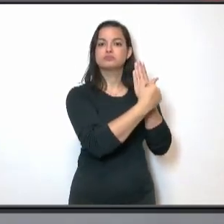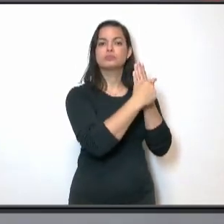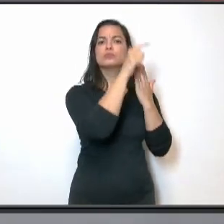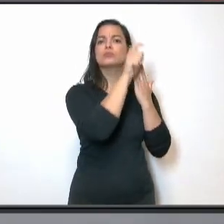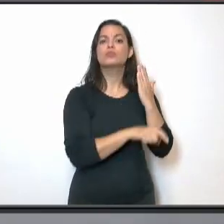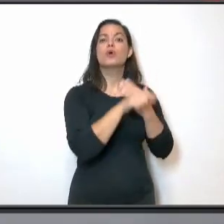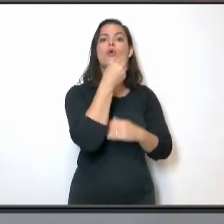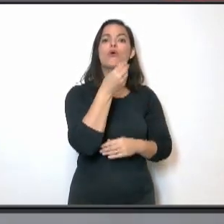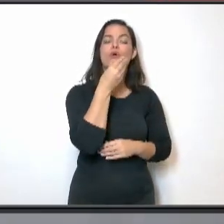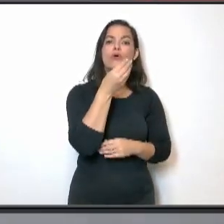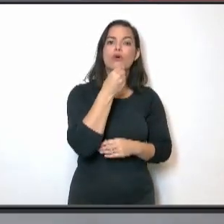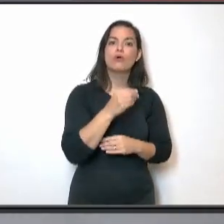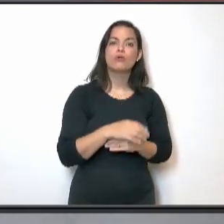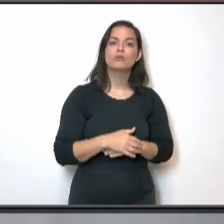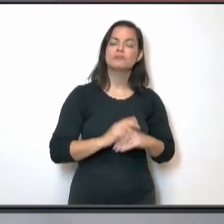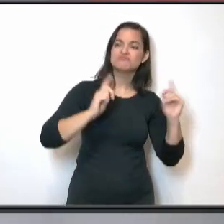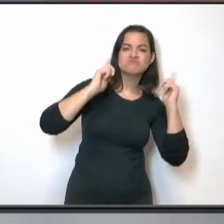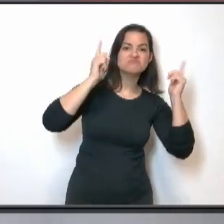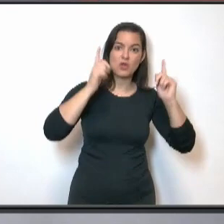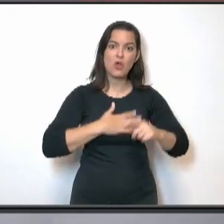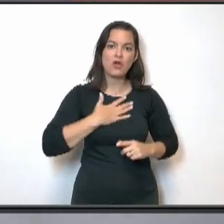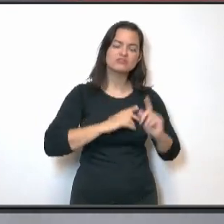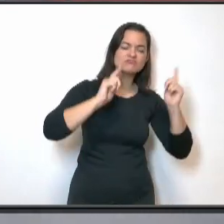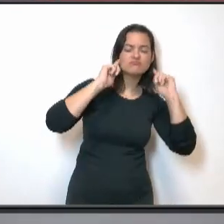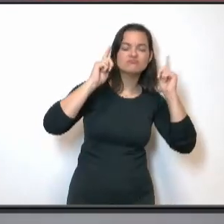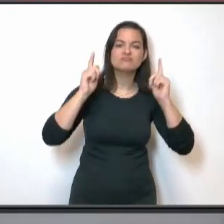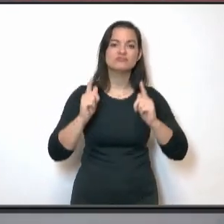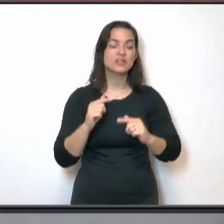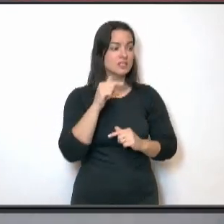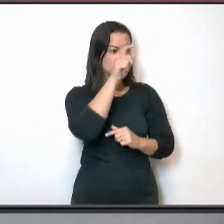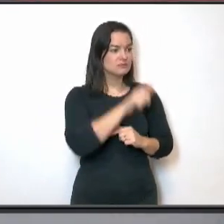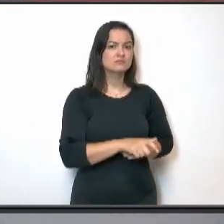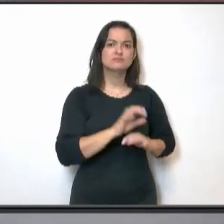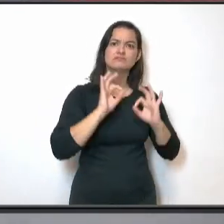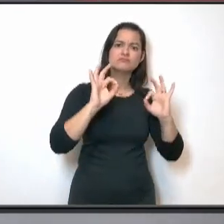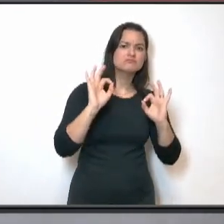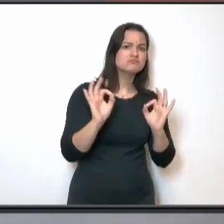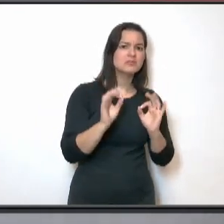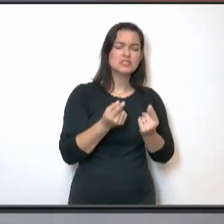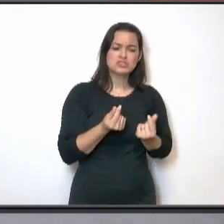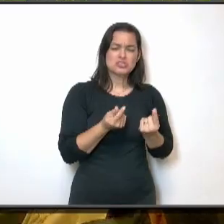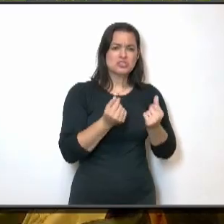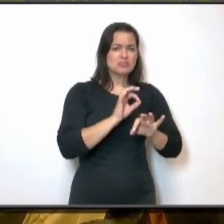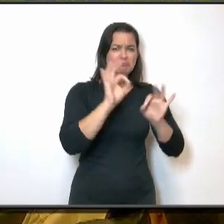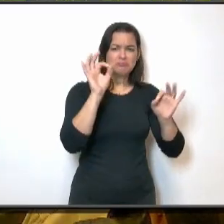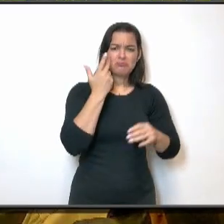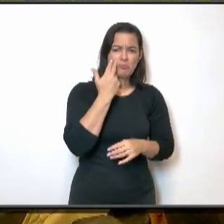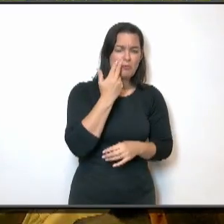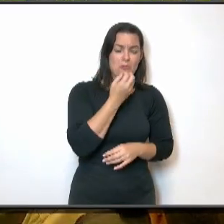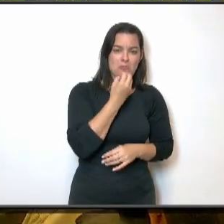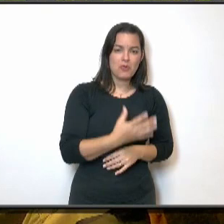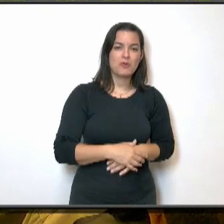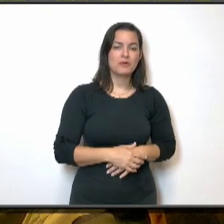um camarada meio aventureiro, de uma situação econômica com certeza muito melhor que a minha. E ele bate na